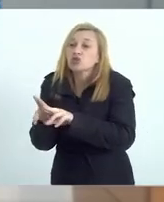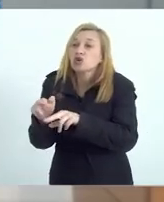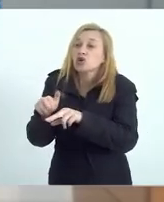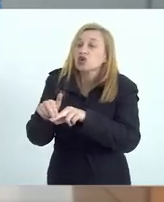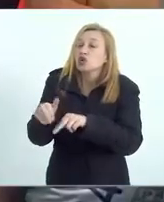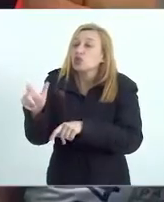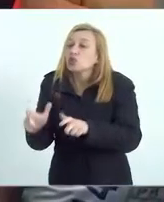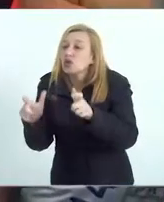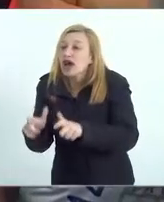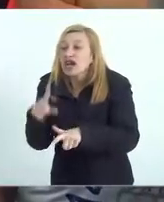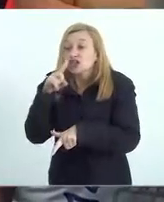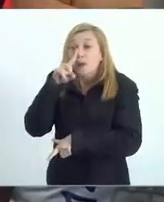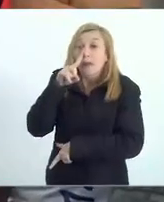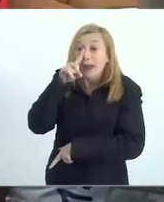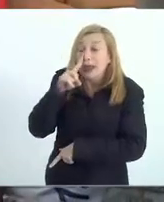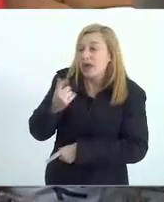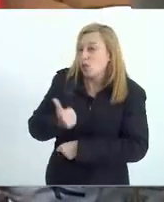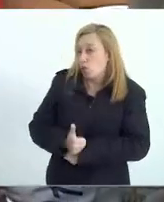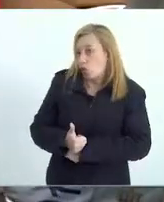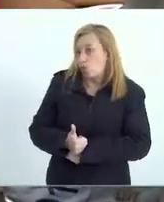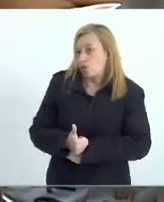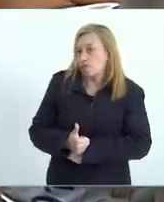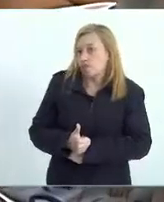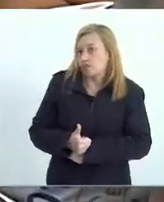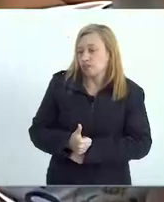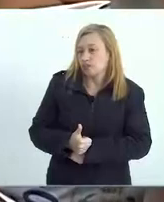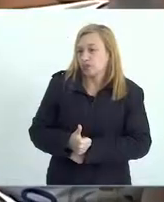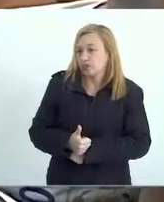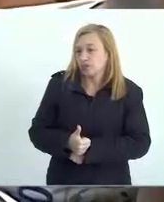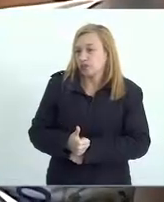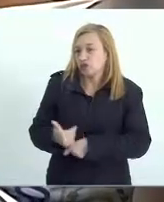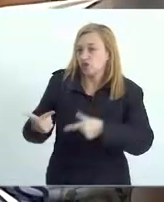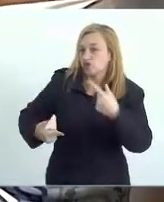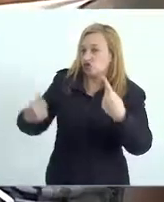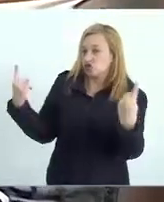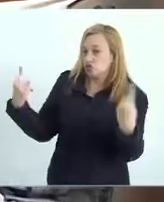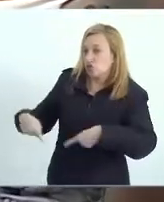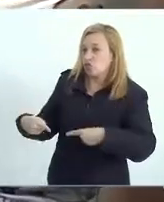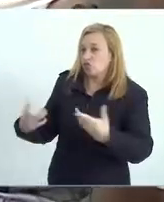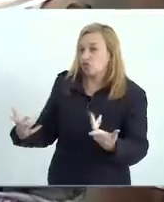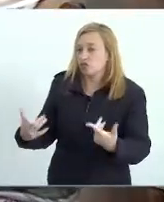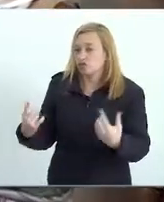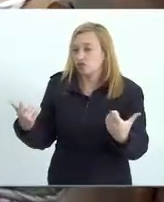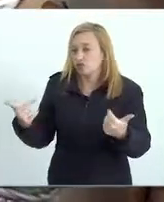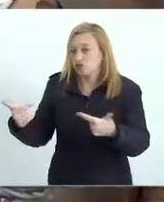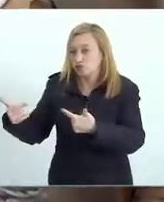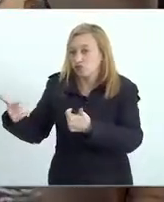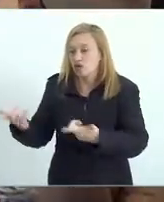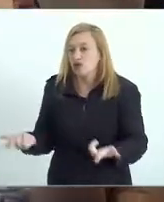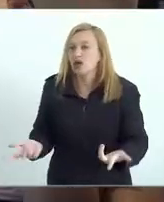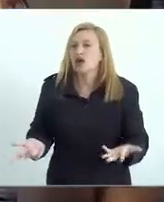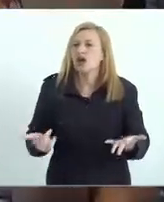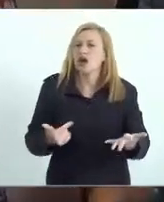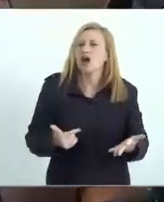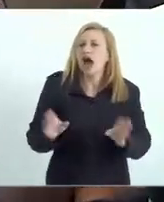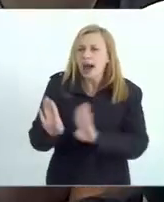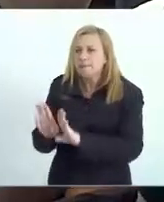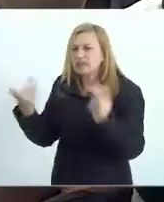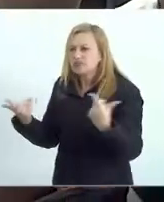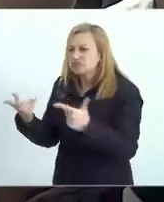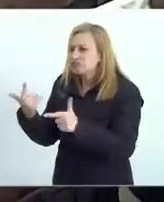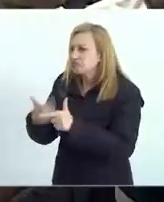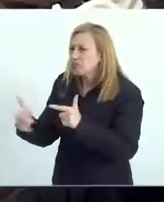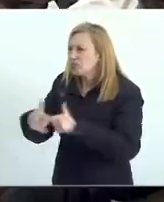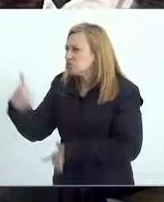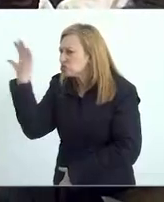regiões conflagradas e em regiões de conflito eu abrir e não teve problema